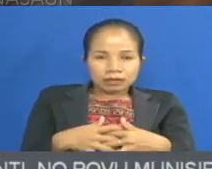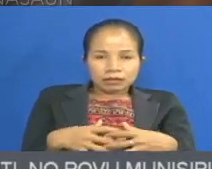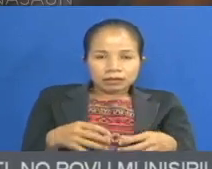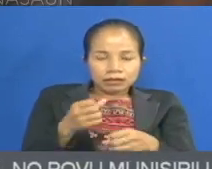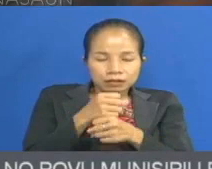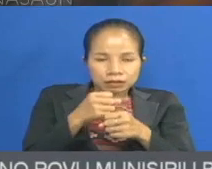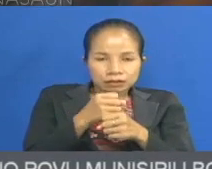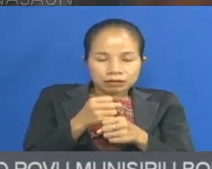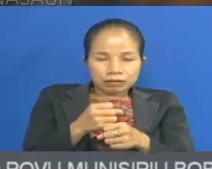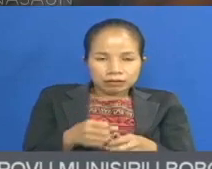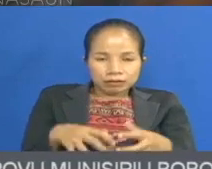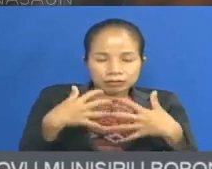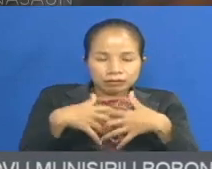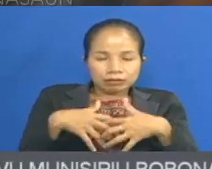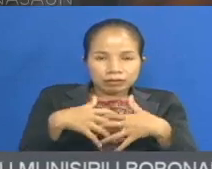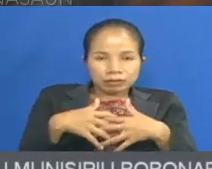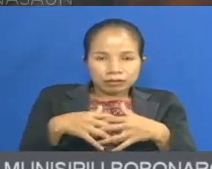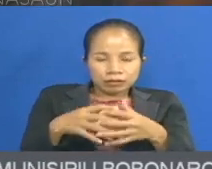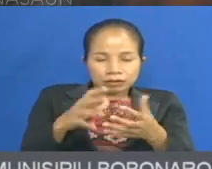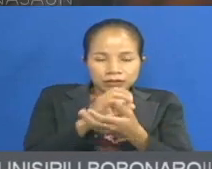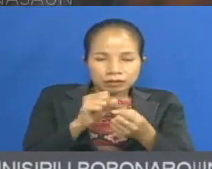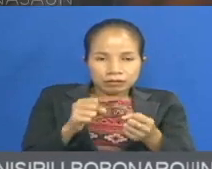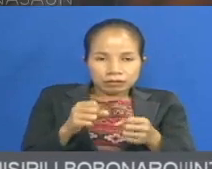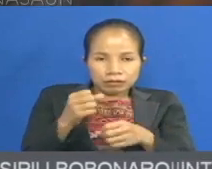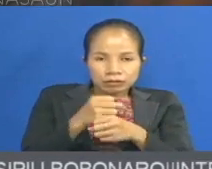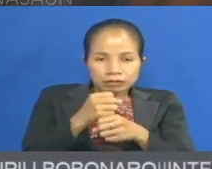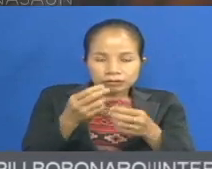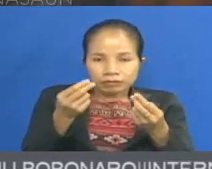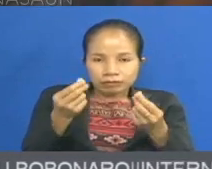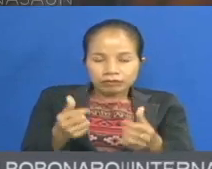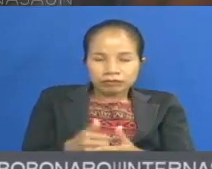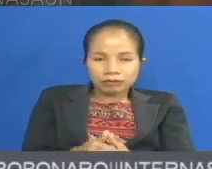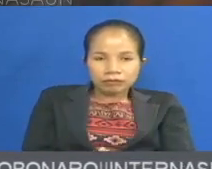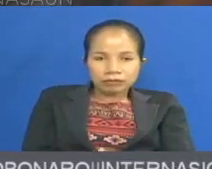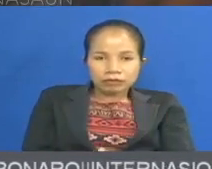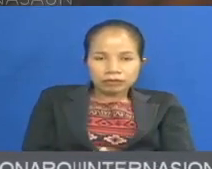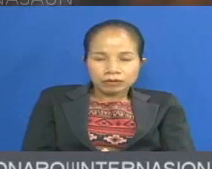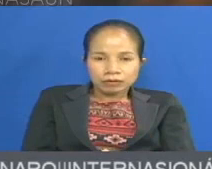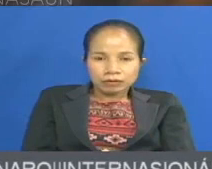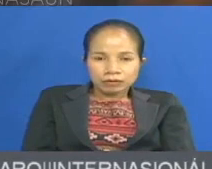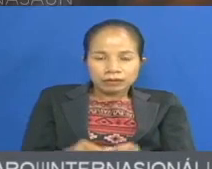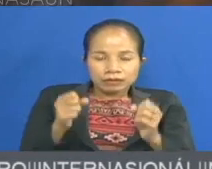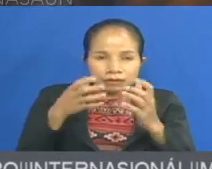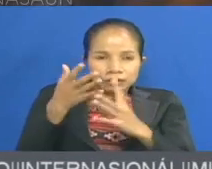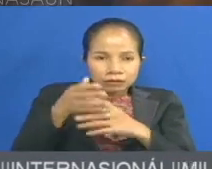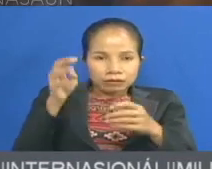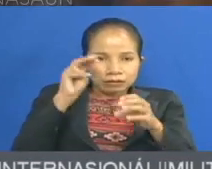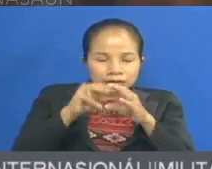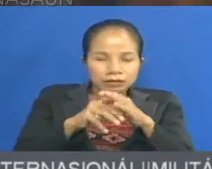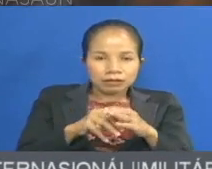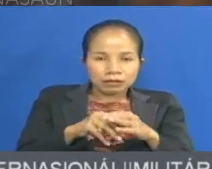kulit, nomas máquina baia harahon café wood, ato bele asisu baia mercadoria e a